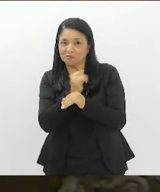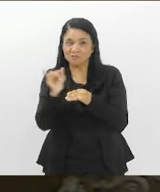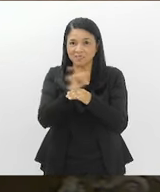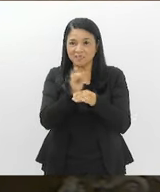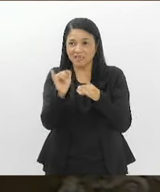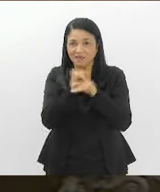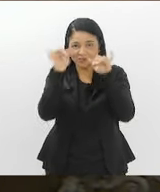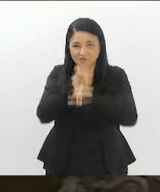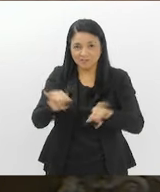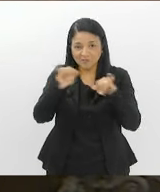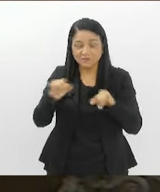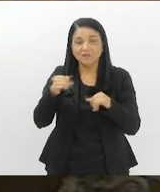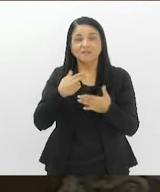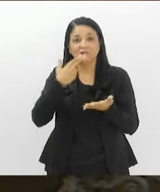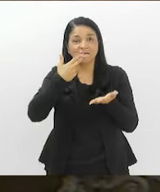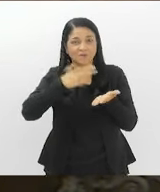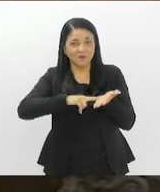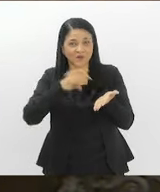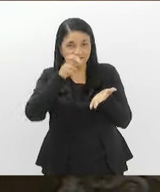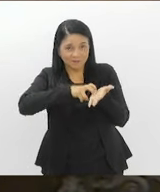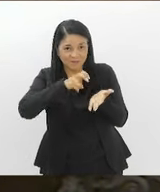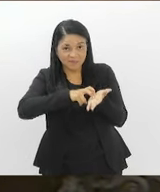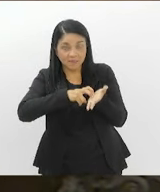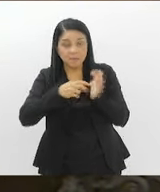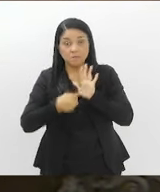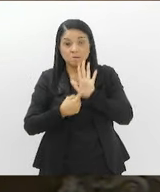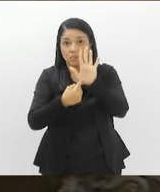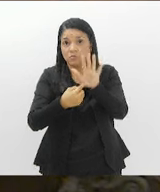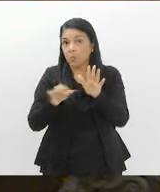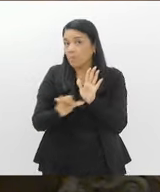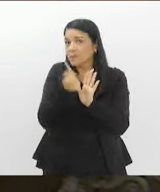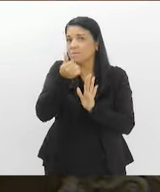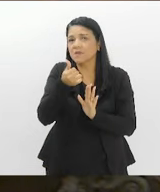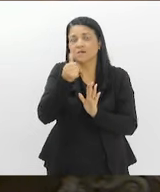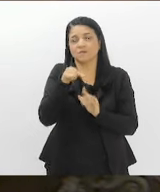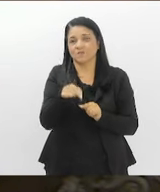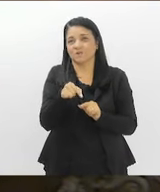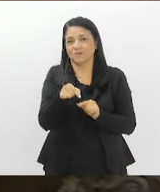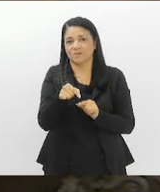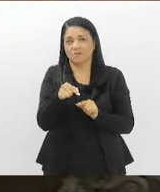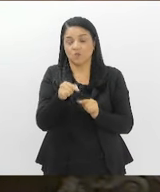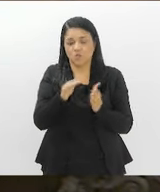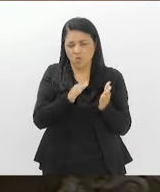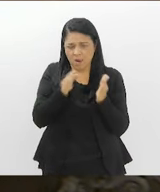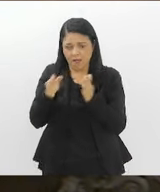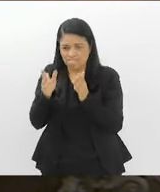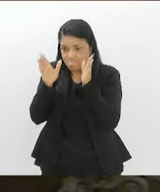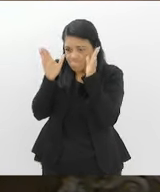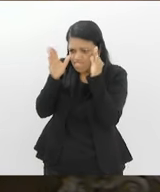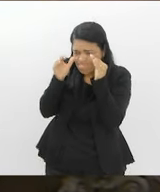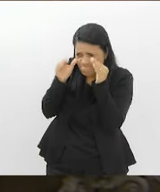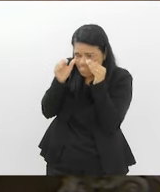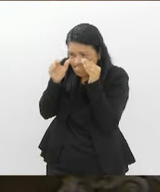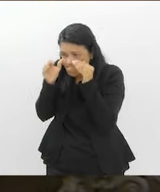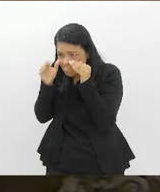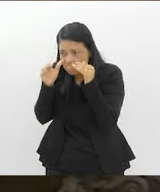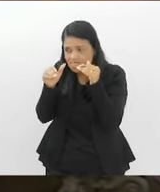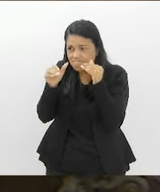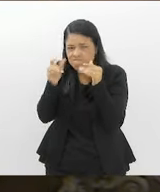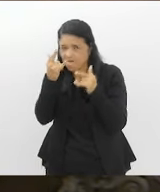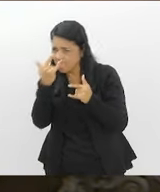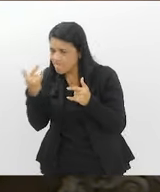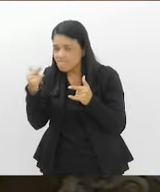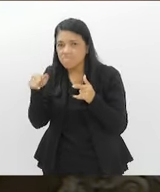da Manhã foi o primeiro jornal a mostrar o lado ambicioso daquele inquilino do